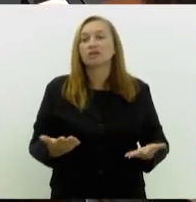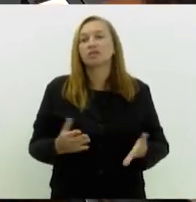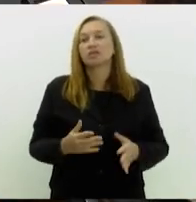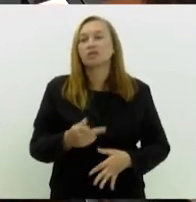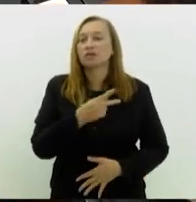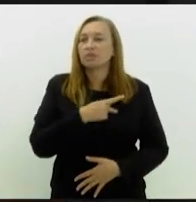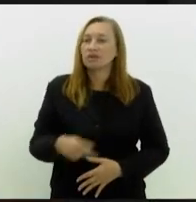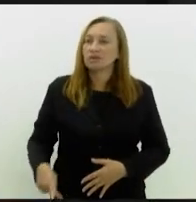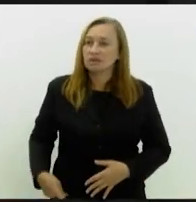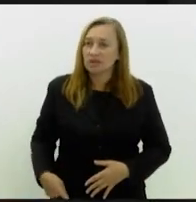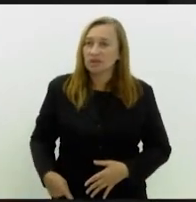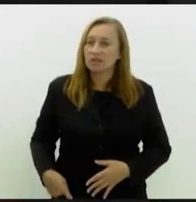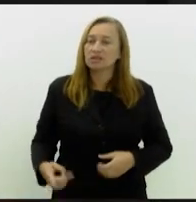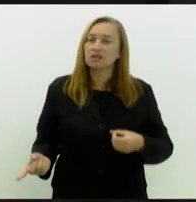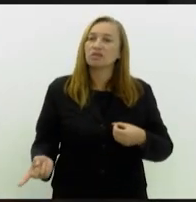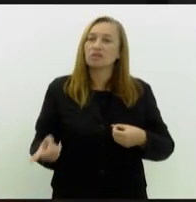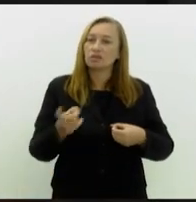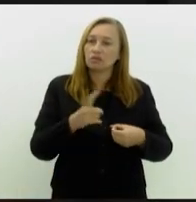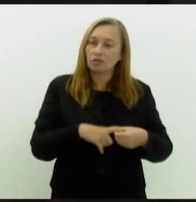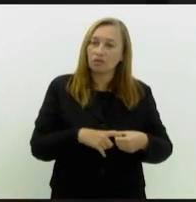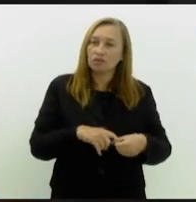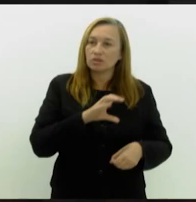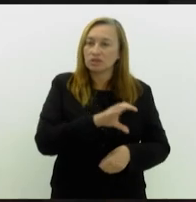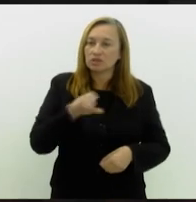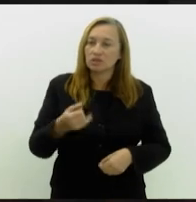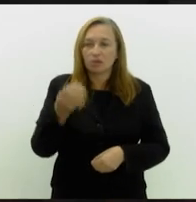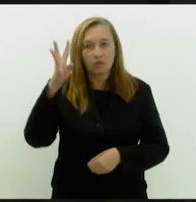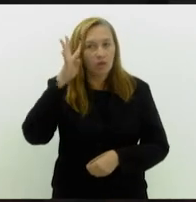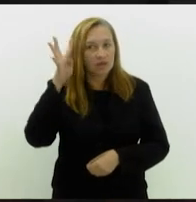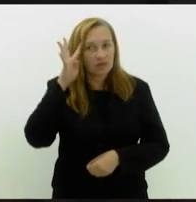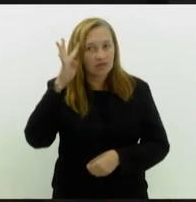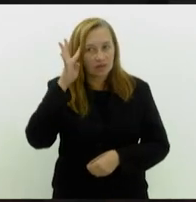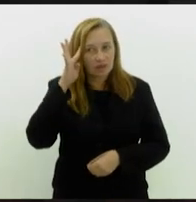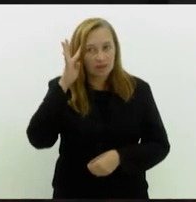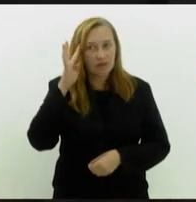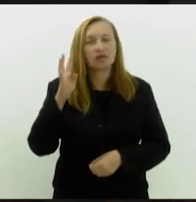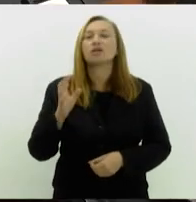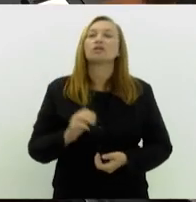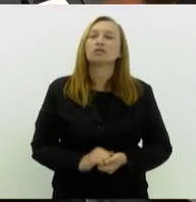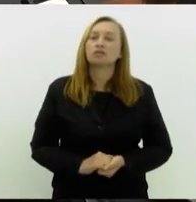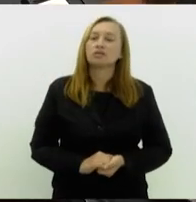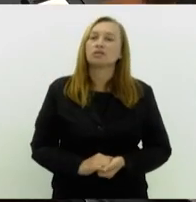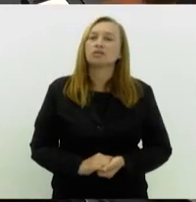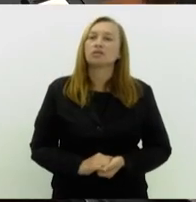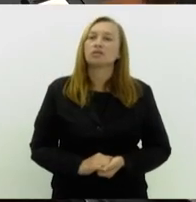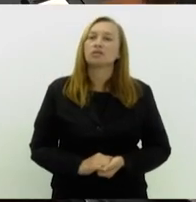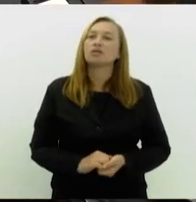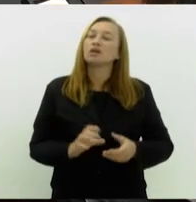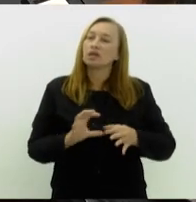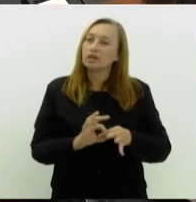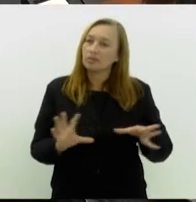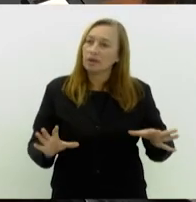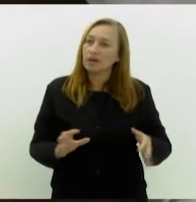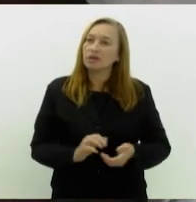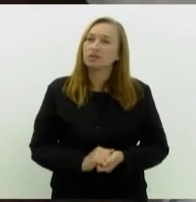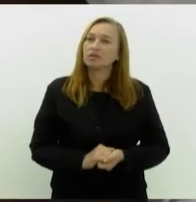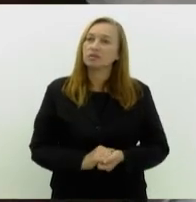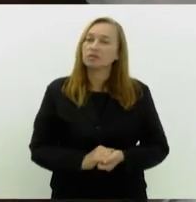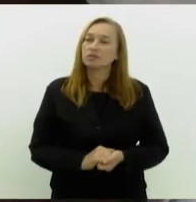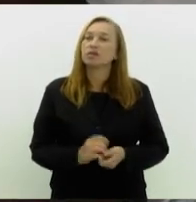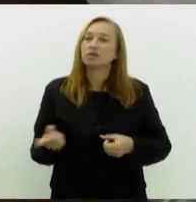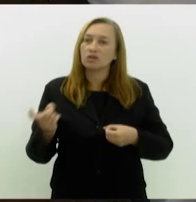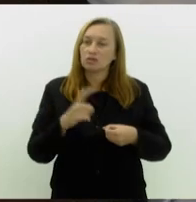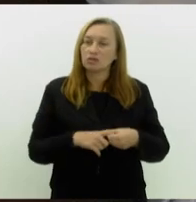compromisso de levar análise na próxima quarta-feira no âmbito da ccj E aí delibera bom